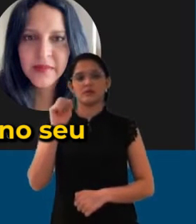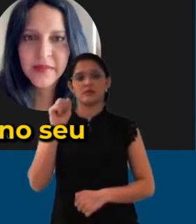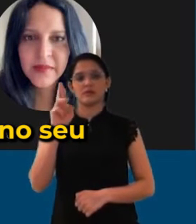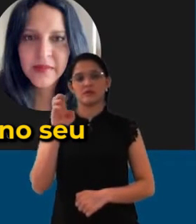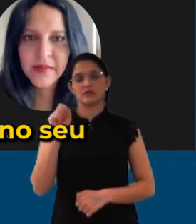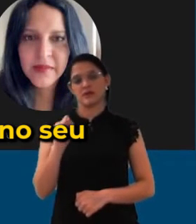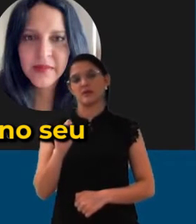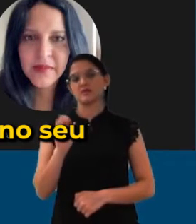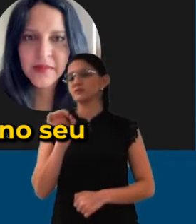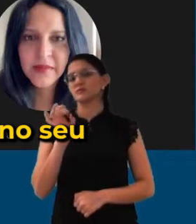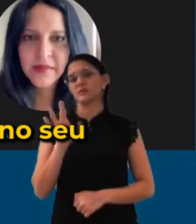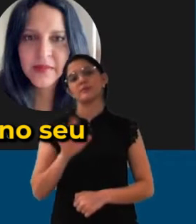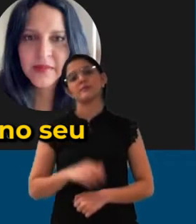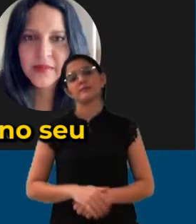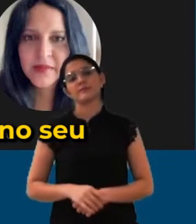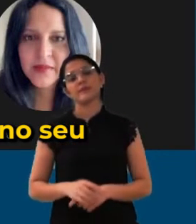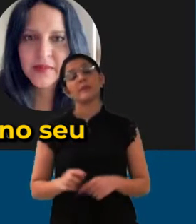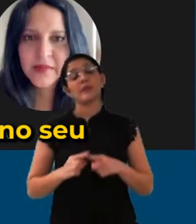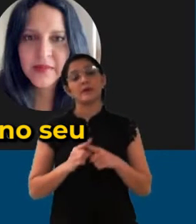seu arrendamento os